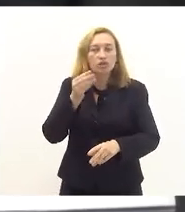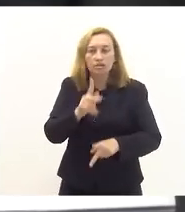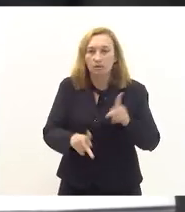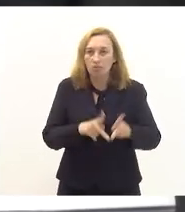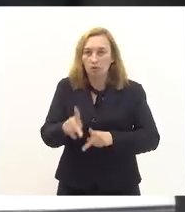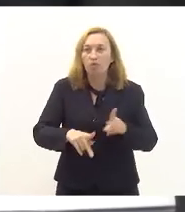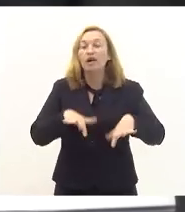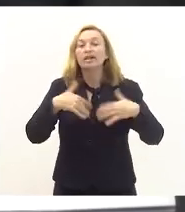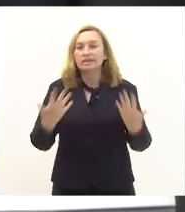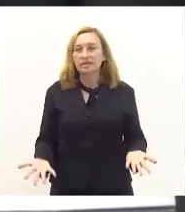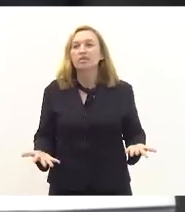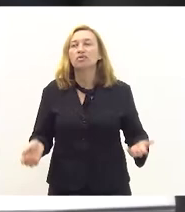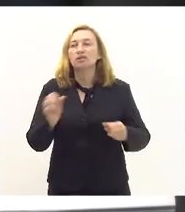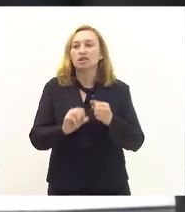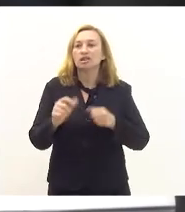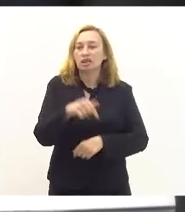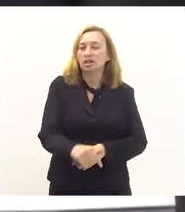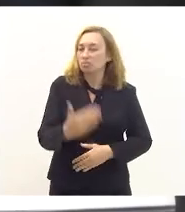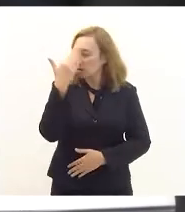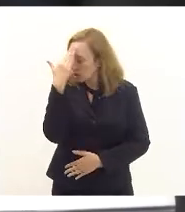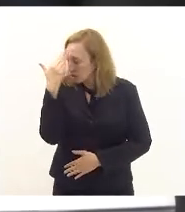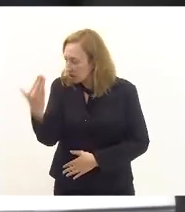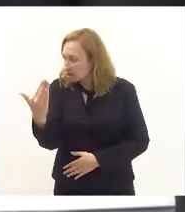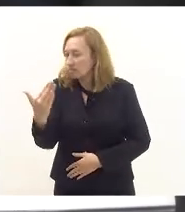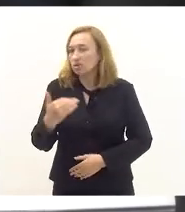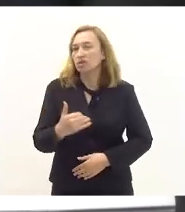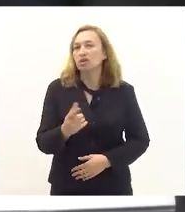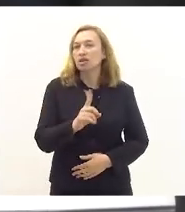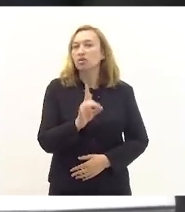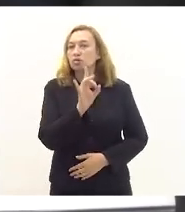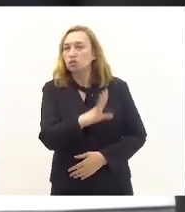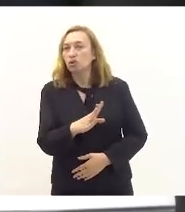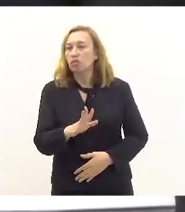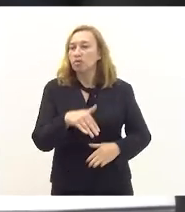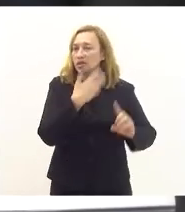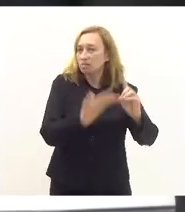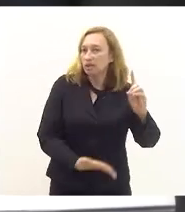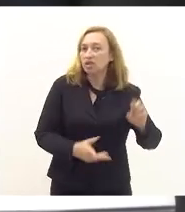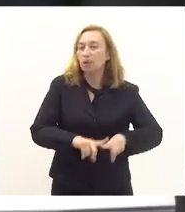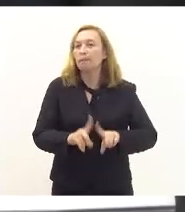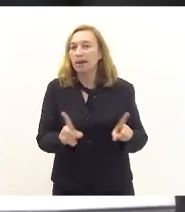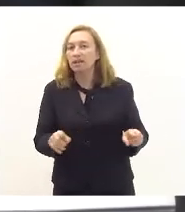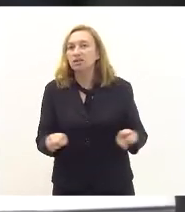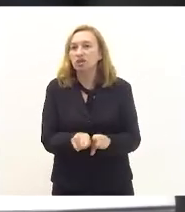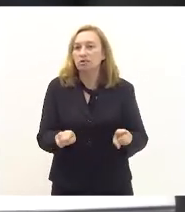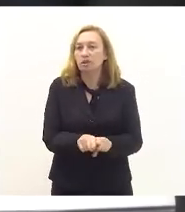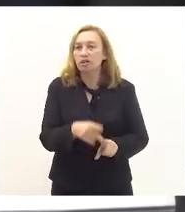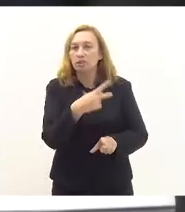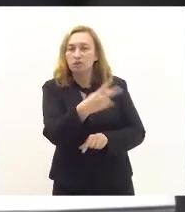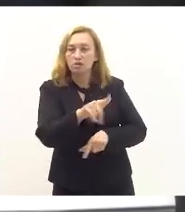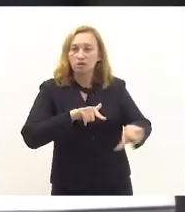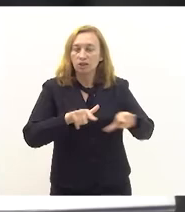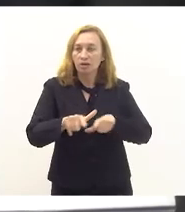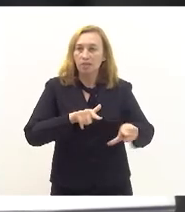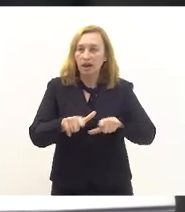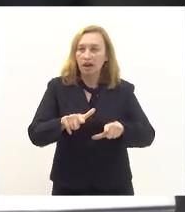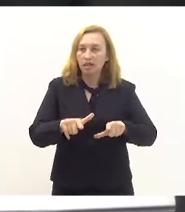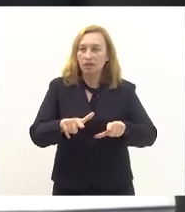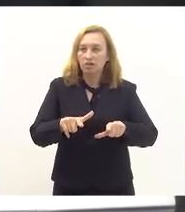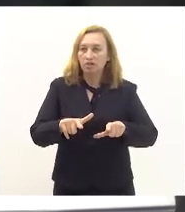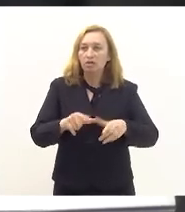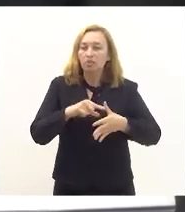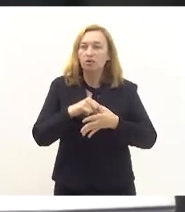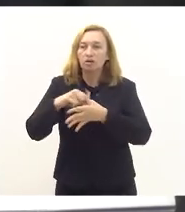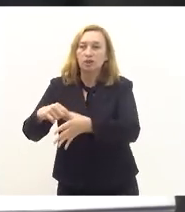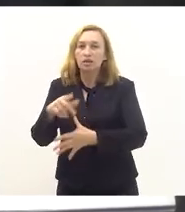povo. Então, fazer aqui o meu agradecimento, não só por essa homenagem, mas pela sua atuação como líder da bancada